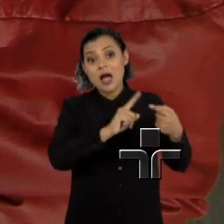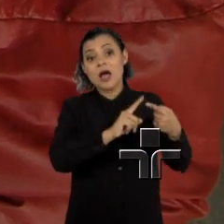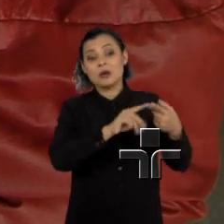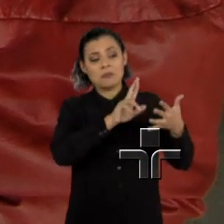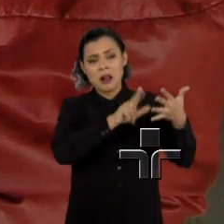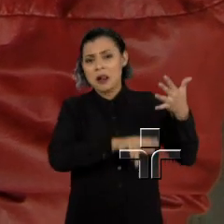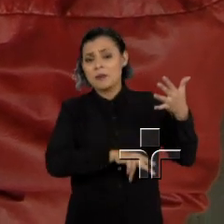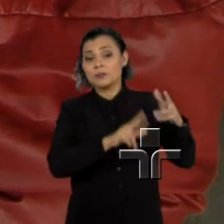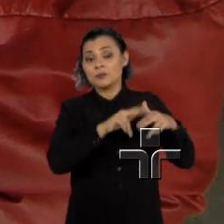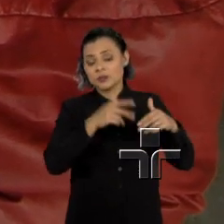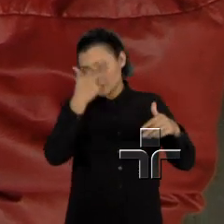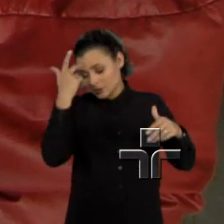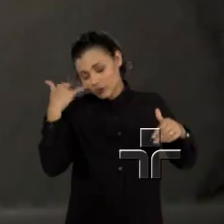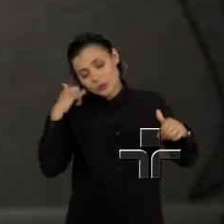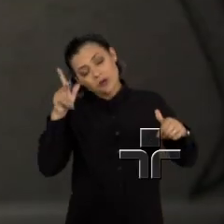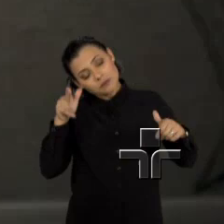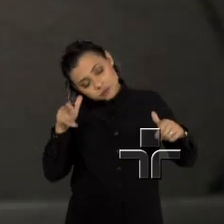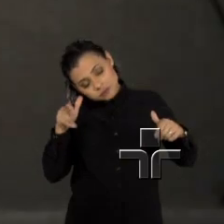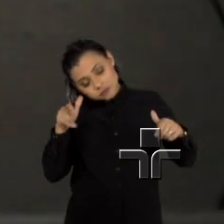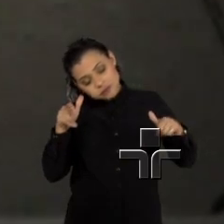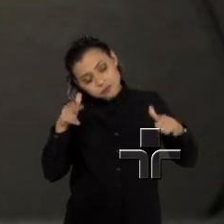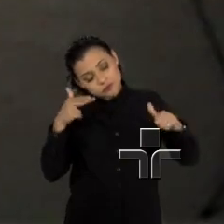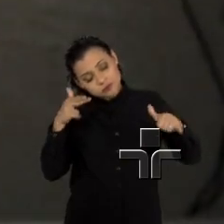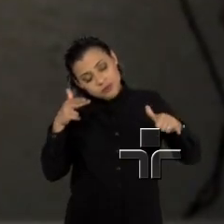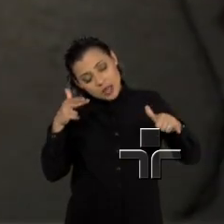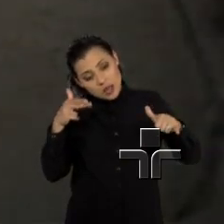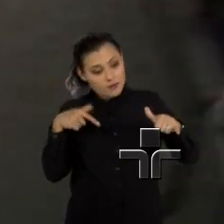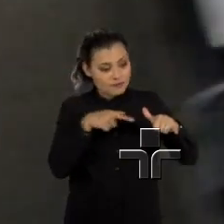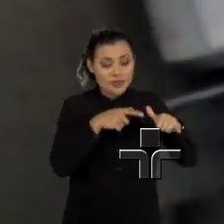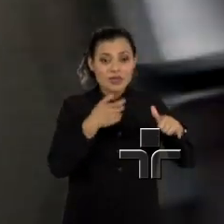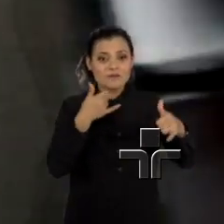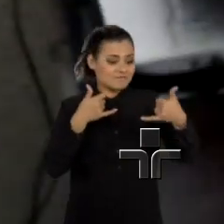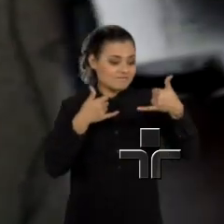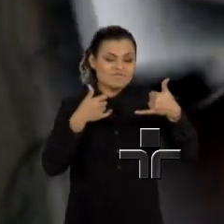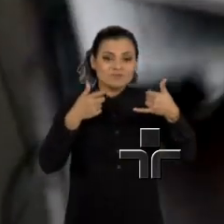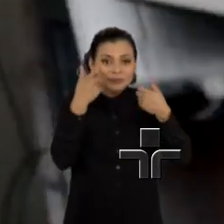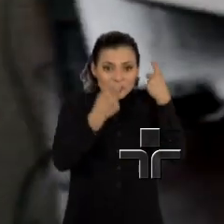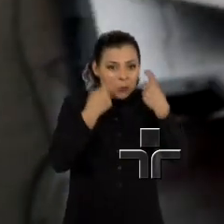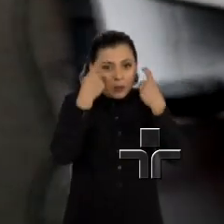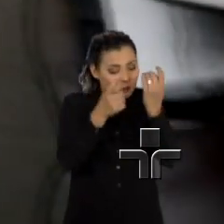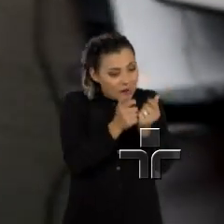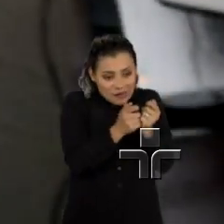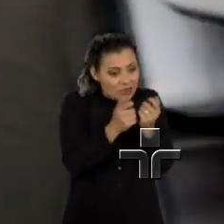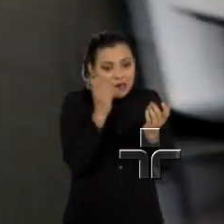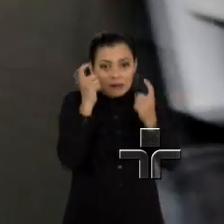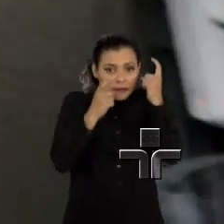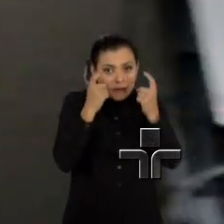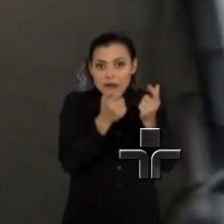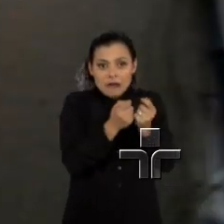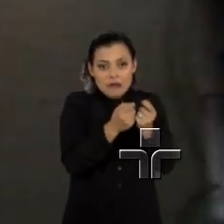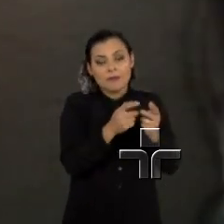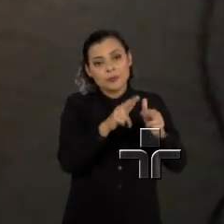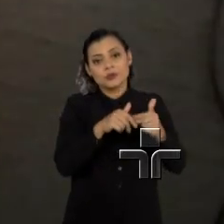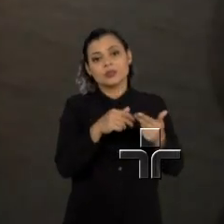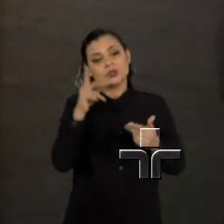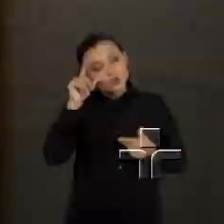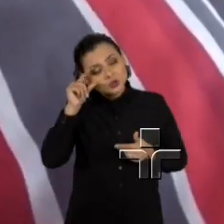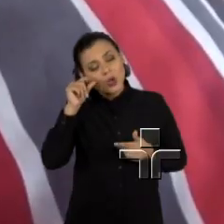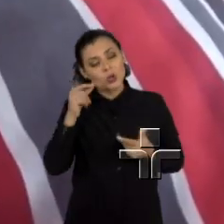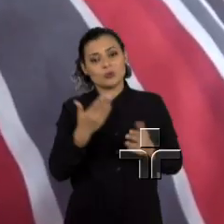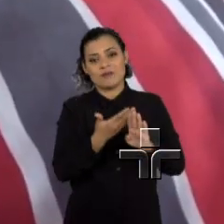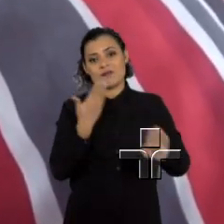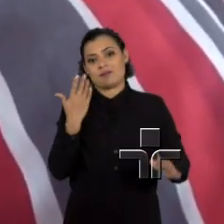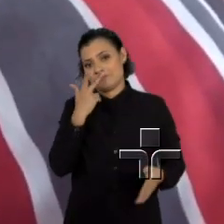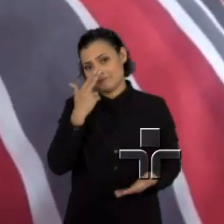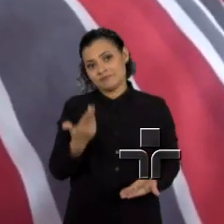com isso as pessoas vão mais preocupadas para a cama, afastando o início do sono. A senhora citou a melatonina e as